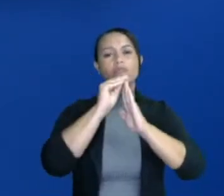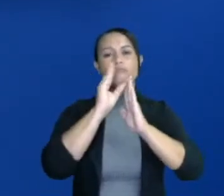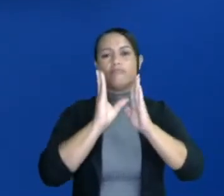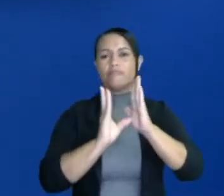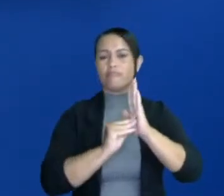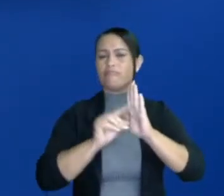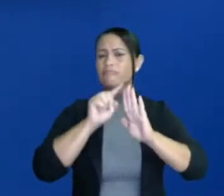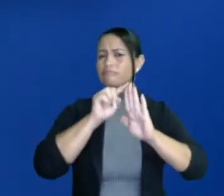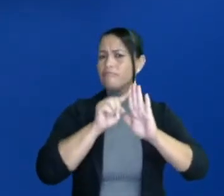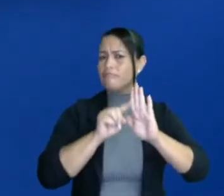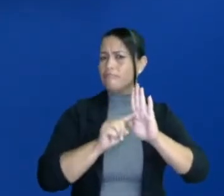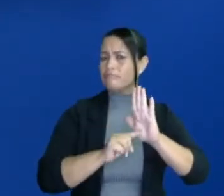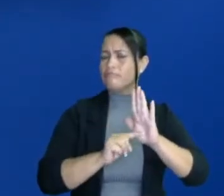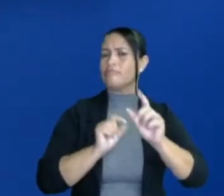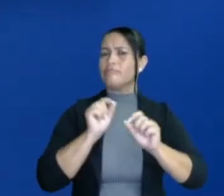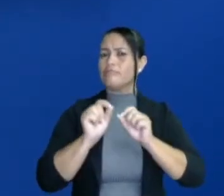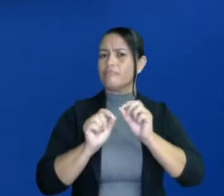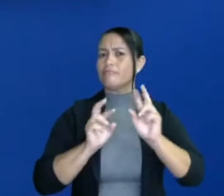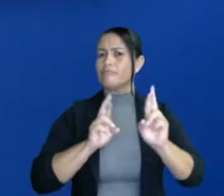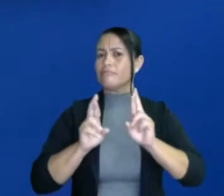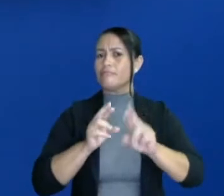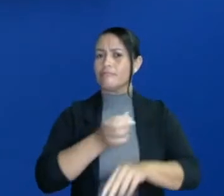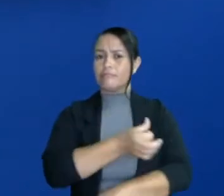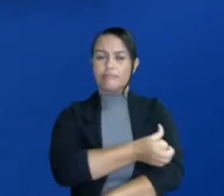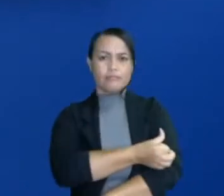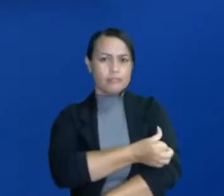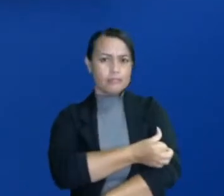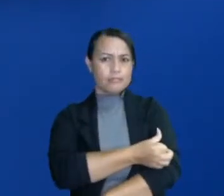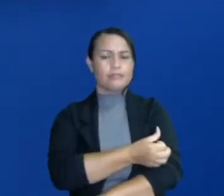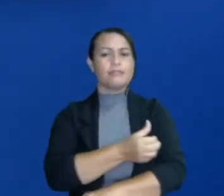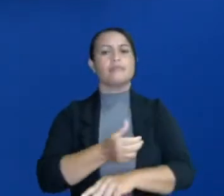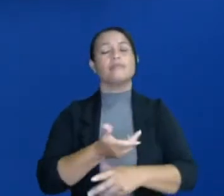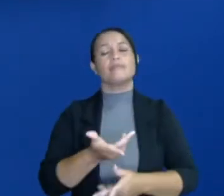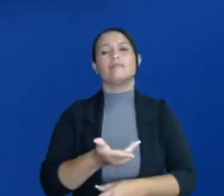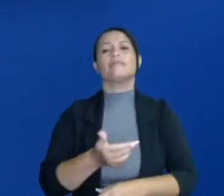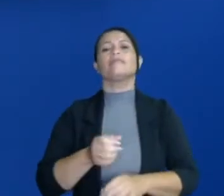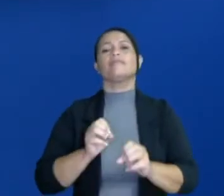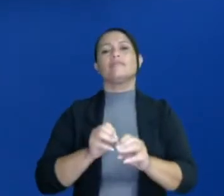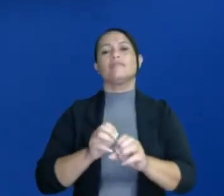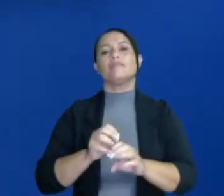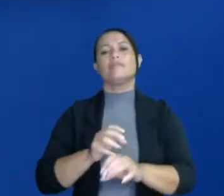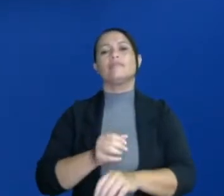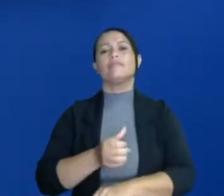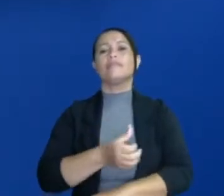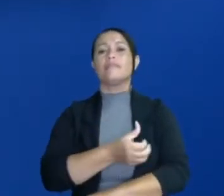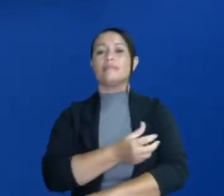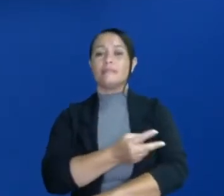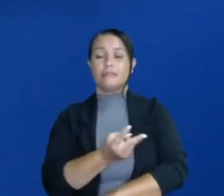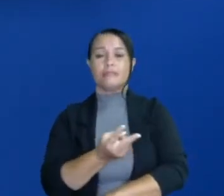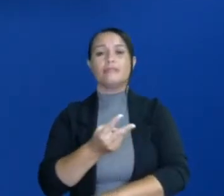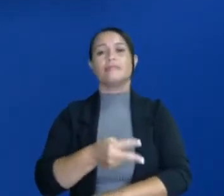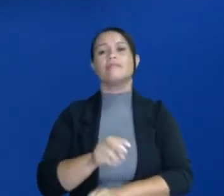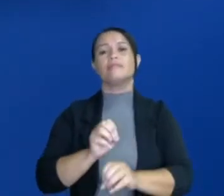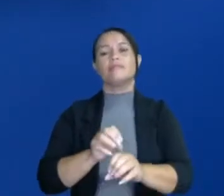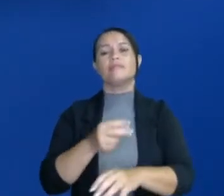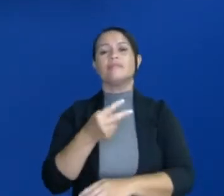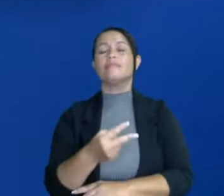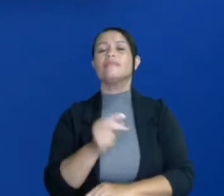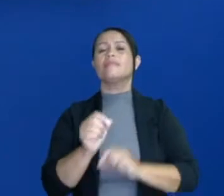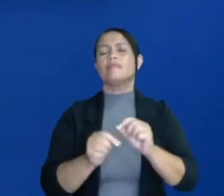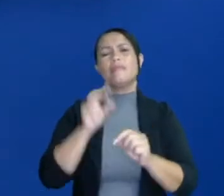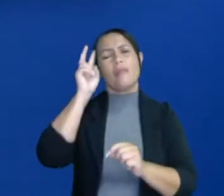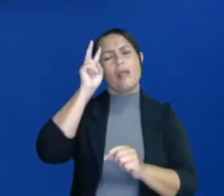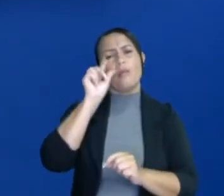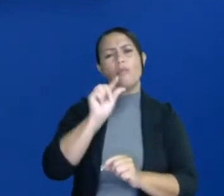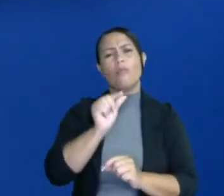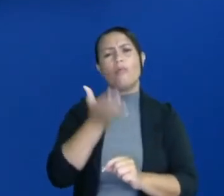programático relacionado ao sexto ano, tá? Para o ensino fundamental 2. Na aula anterior a gente tem que lembrar um pouco, do que a gente